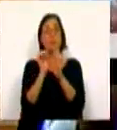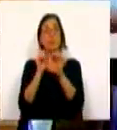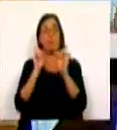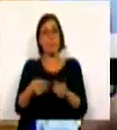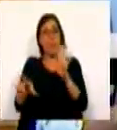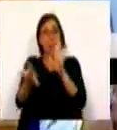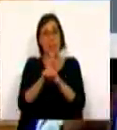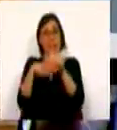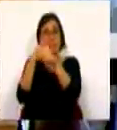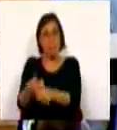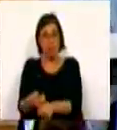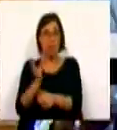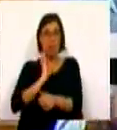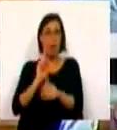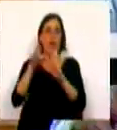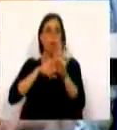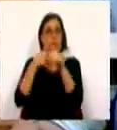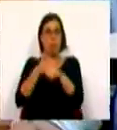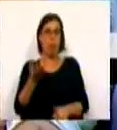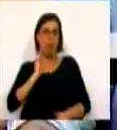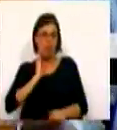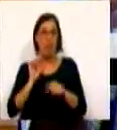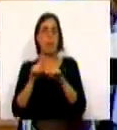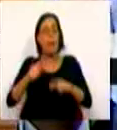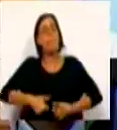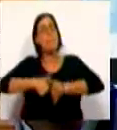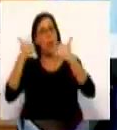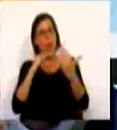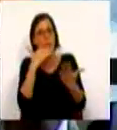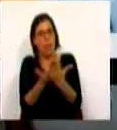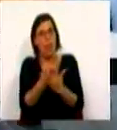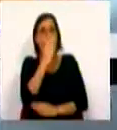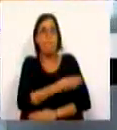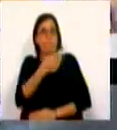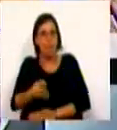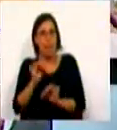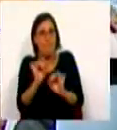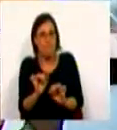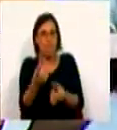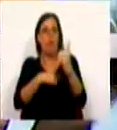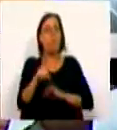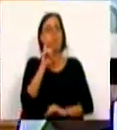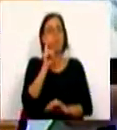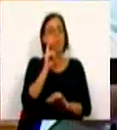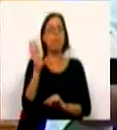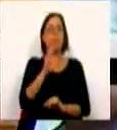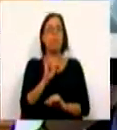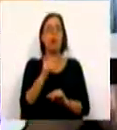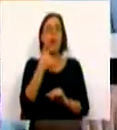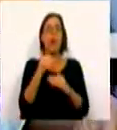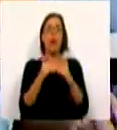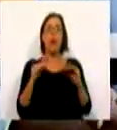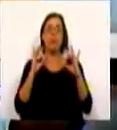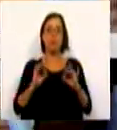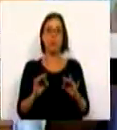da legislação e dos regulamentos, por forma a melhorar a sua aplicação e a assegurar o mais elevado